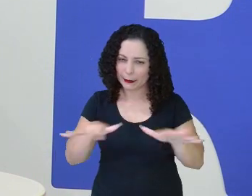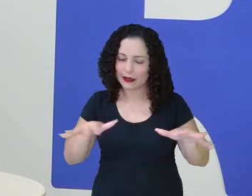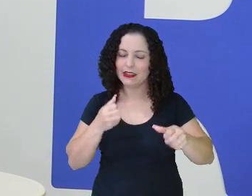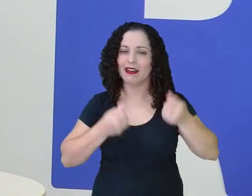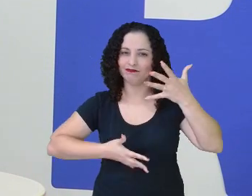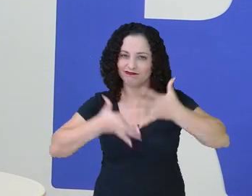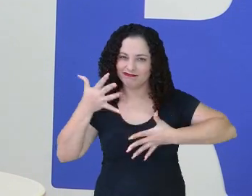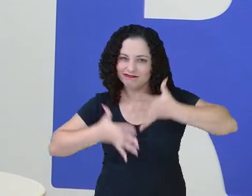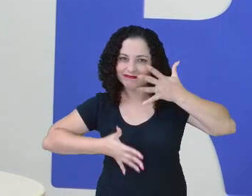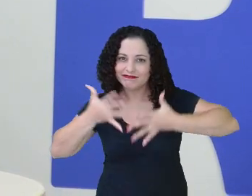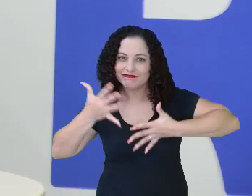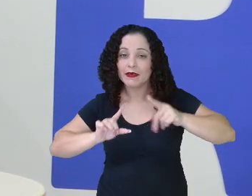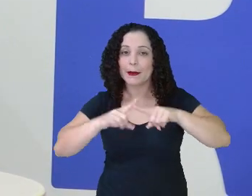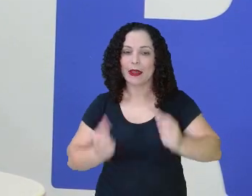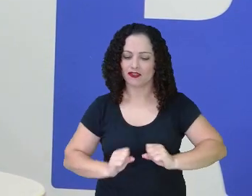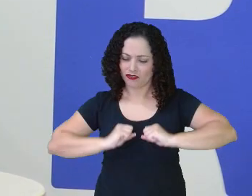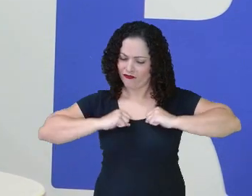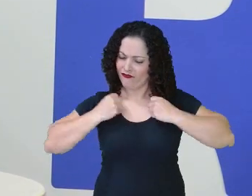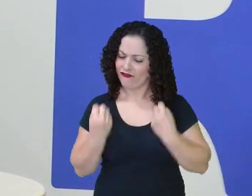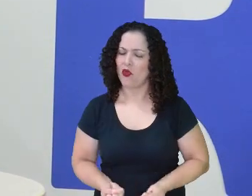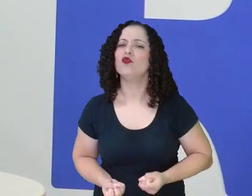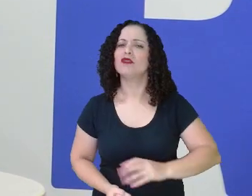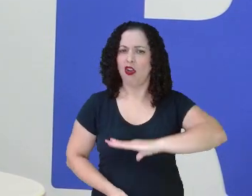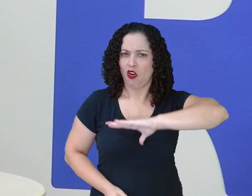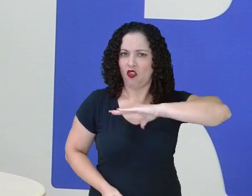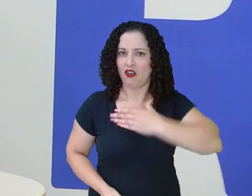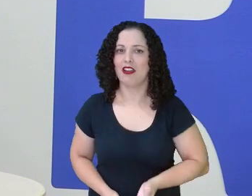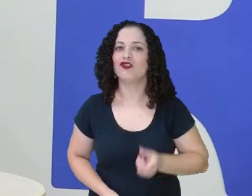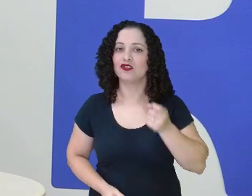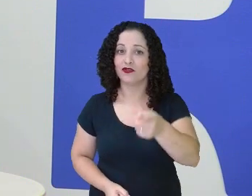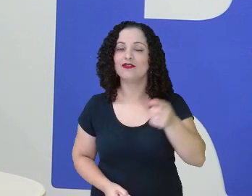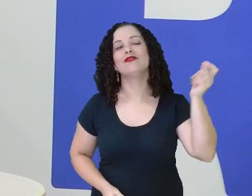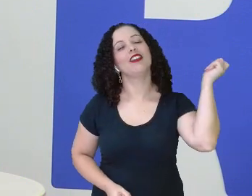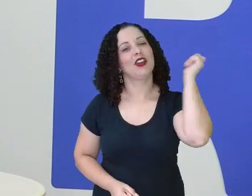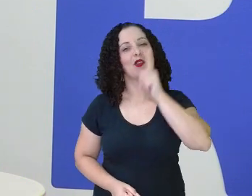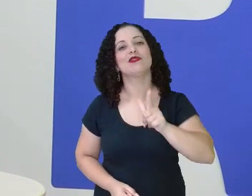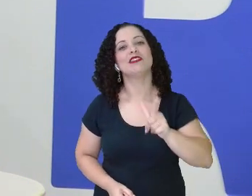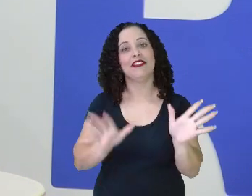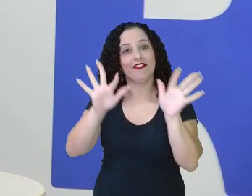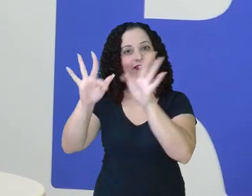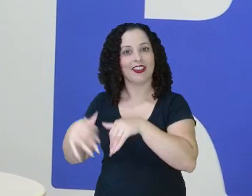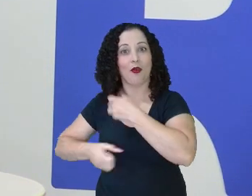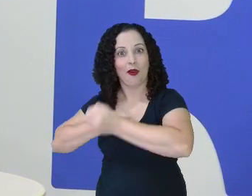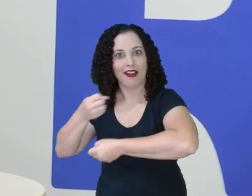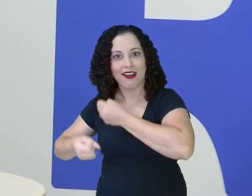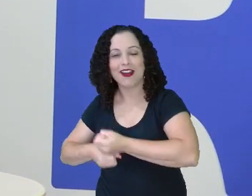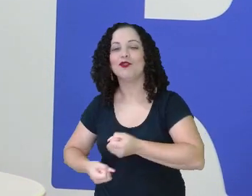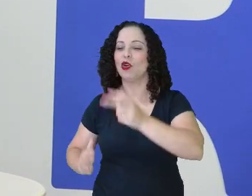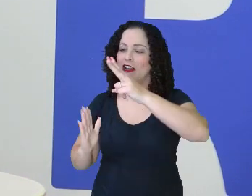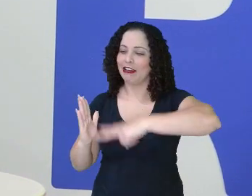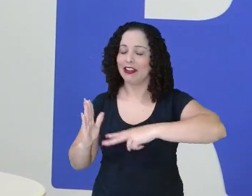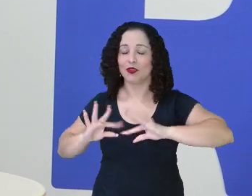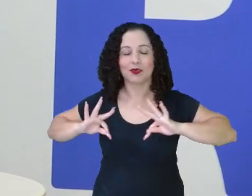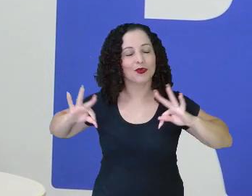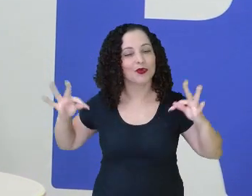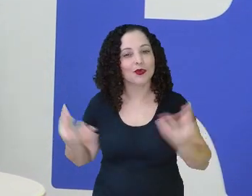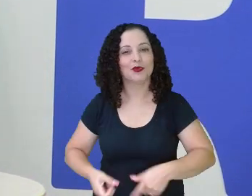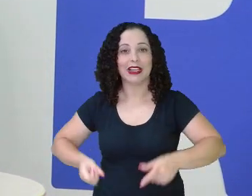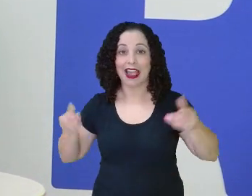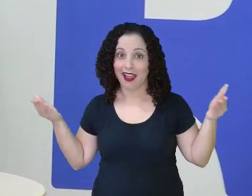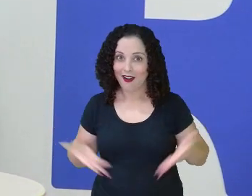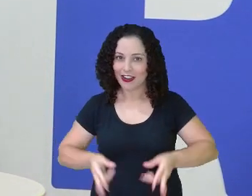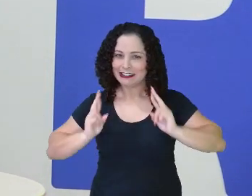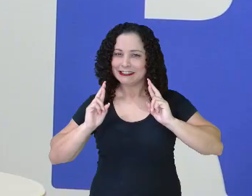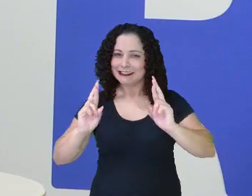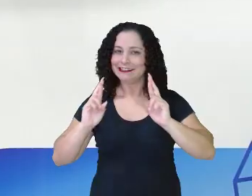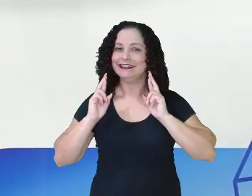mas com força de vontade, determinação, você vai conseguir chegar ao final do ano lendo tudo, tá certo? Não desiste não, a gente está aqui torcendo por